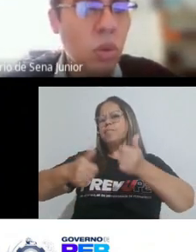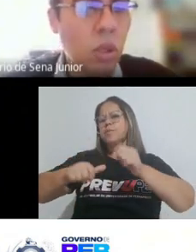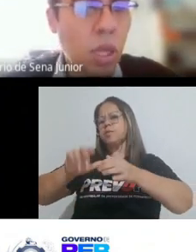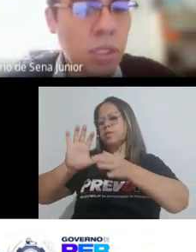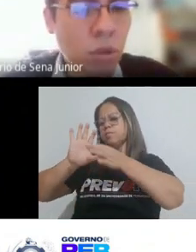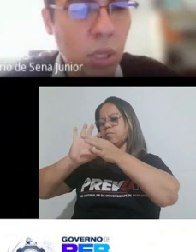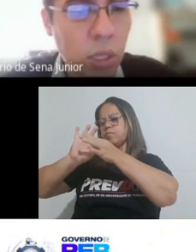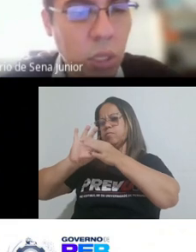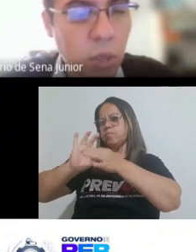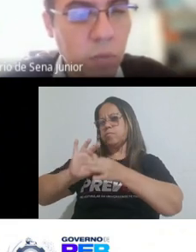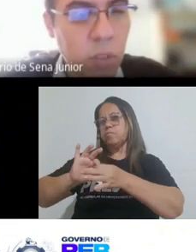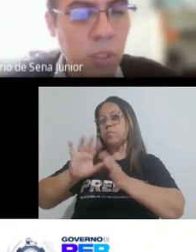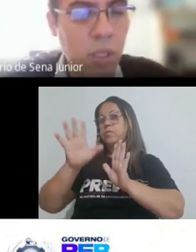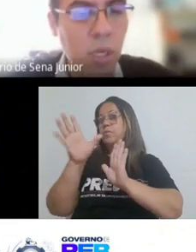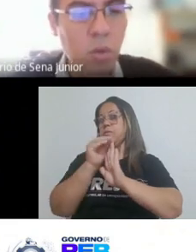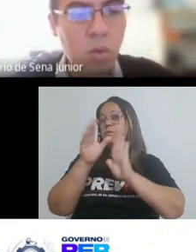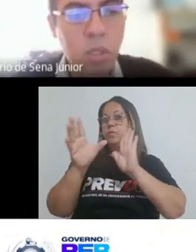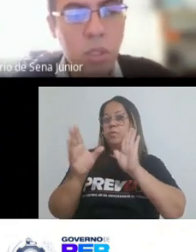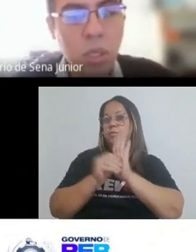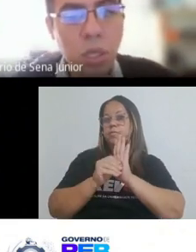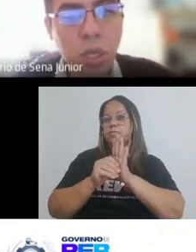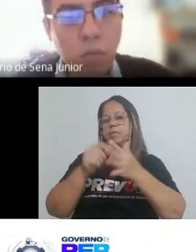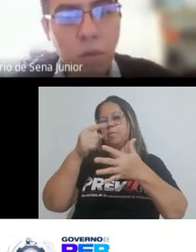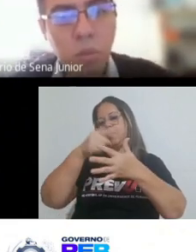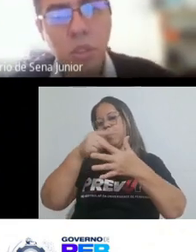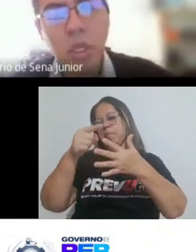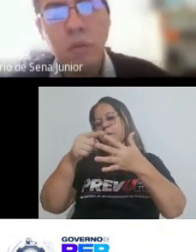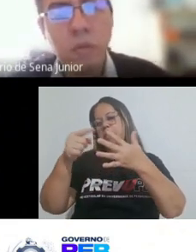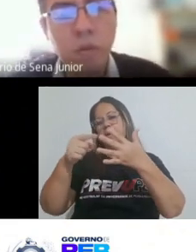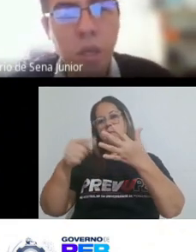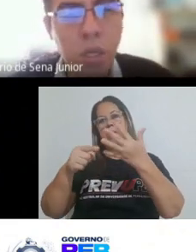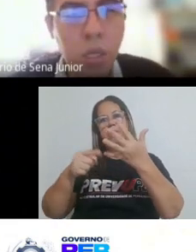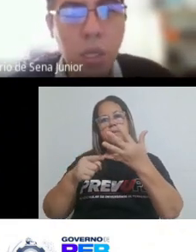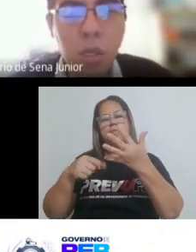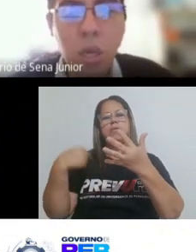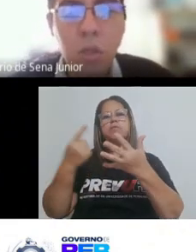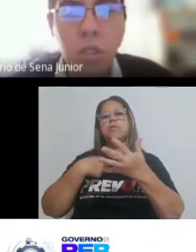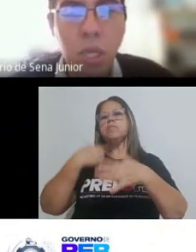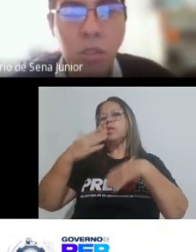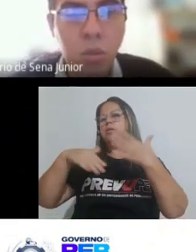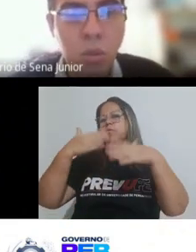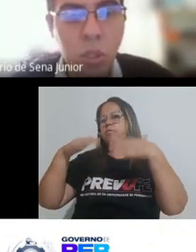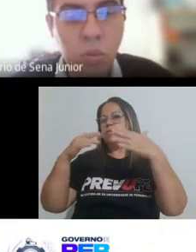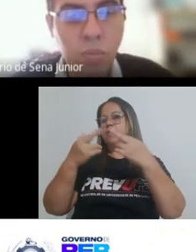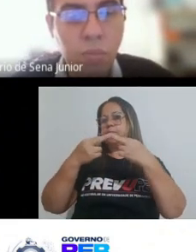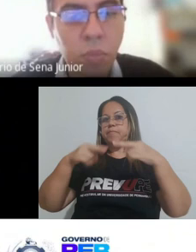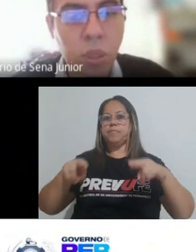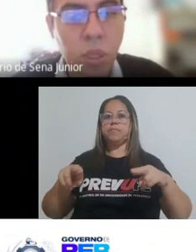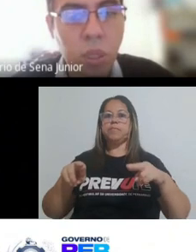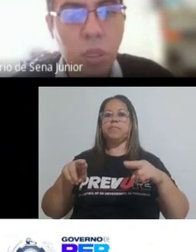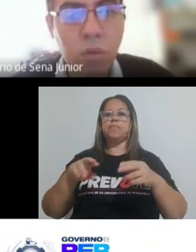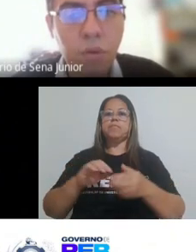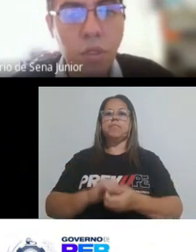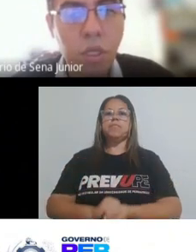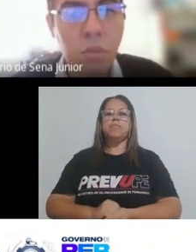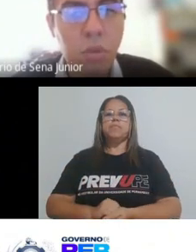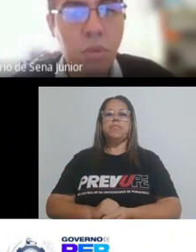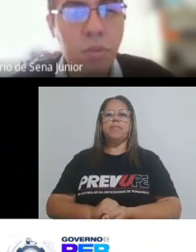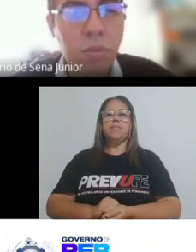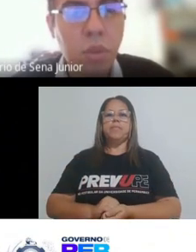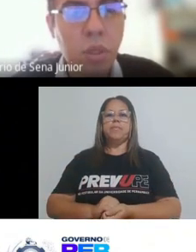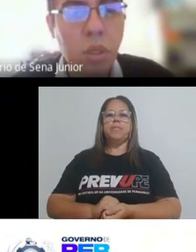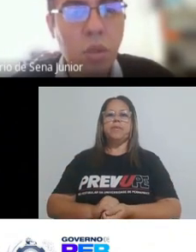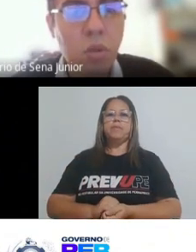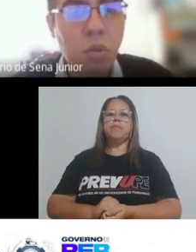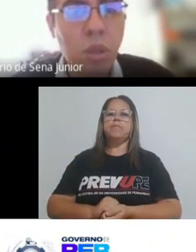das alternativas anteriores e vamos desenvolver aqui a nossa resolução. Então, vejamos.